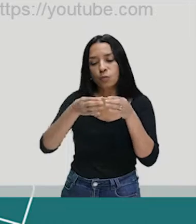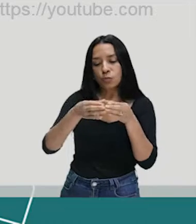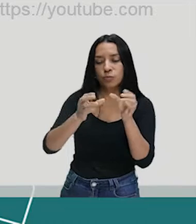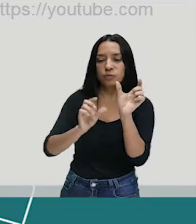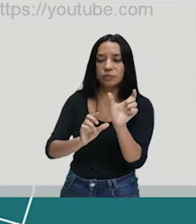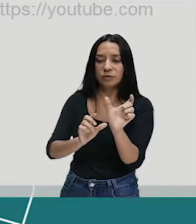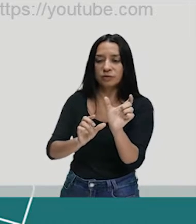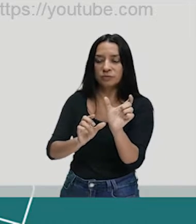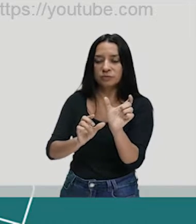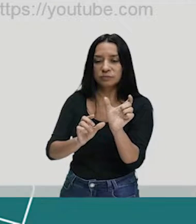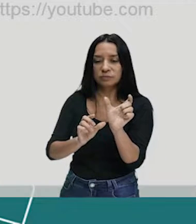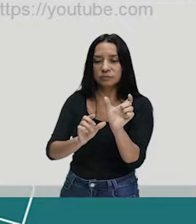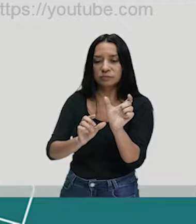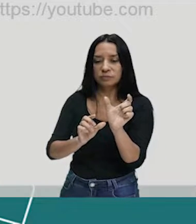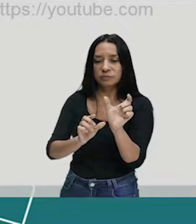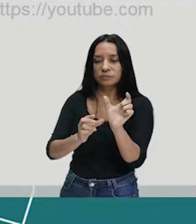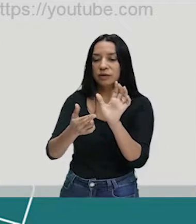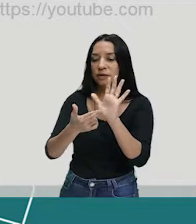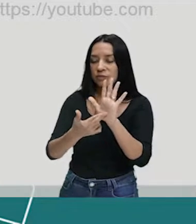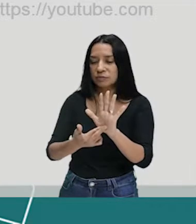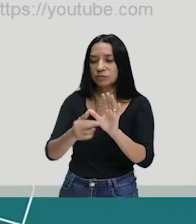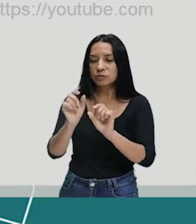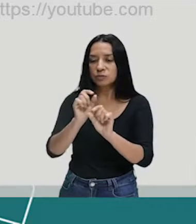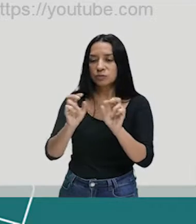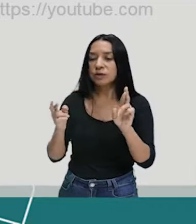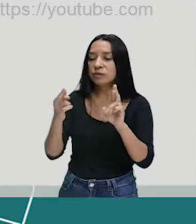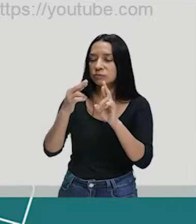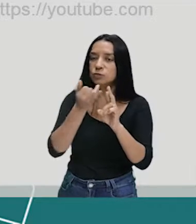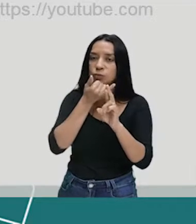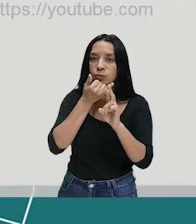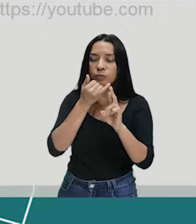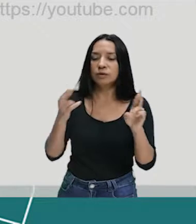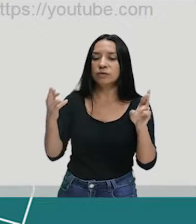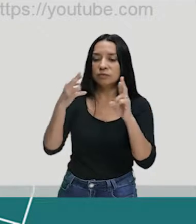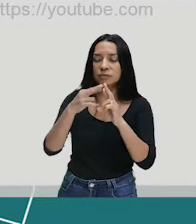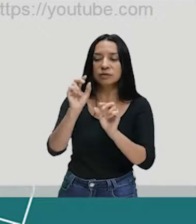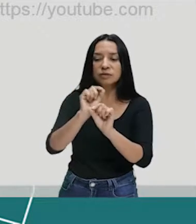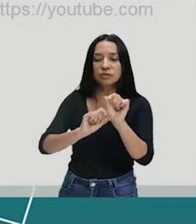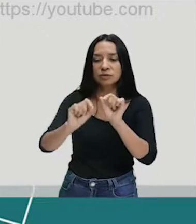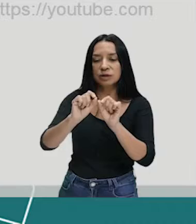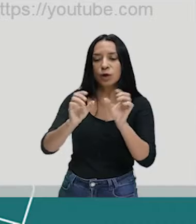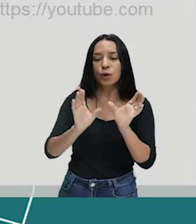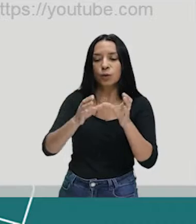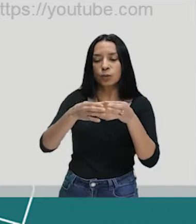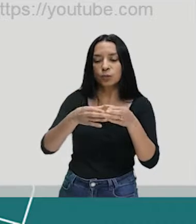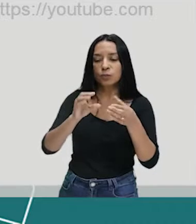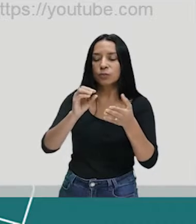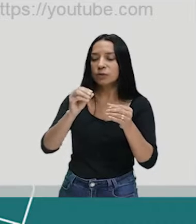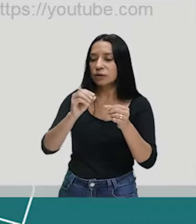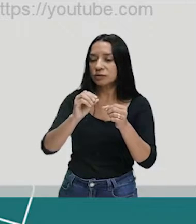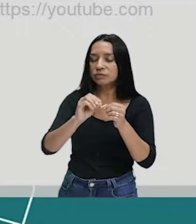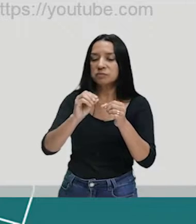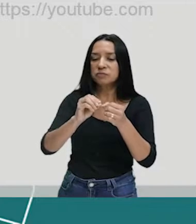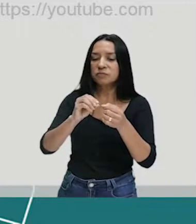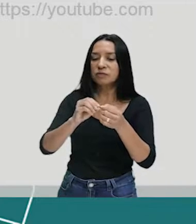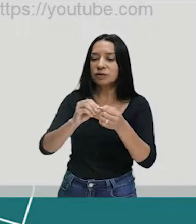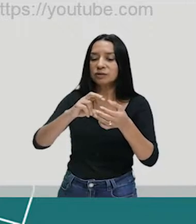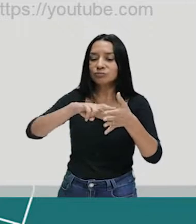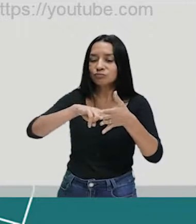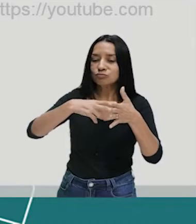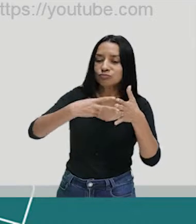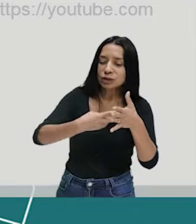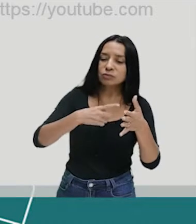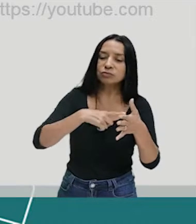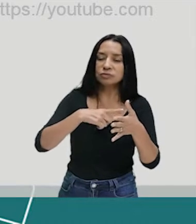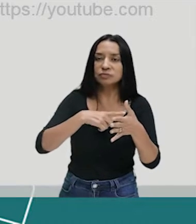palavras frases faz referência locuções grupos que fazem sentido quando você os coloca juntos depois